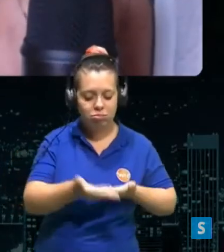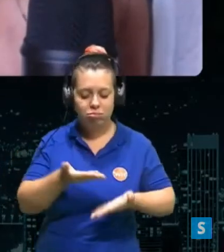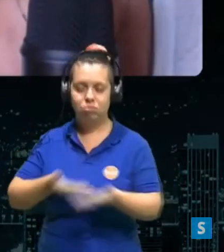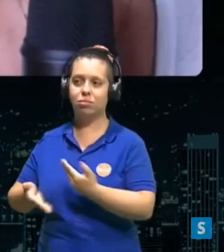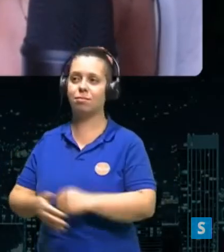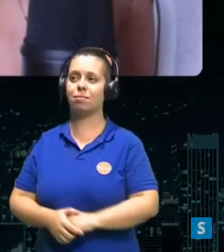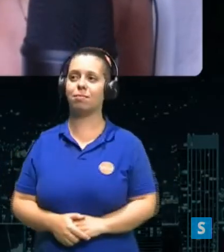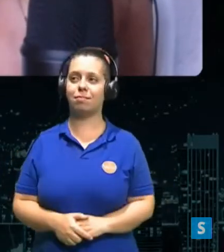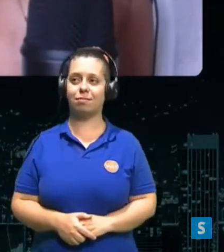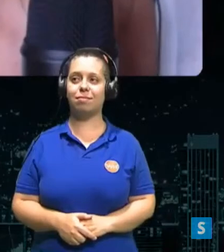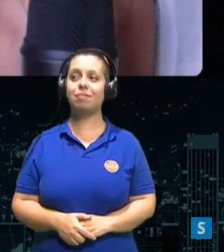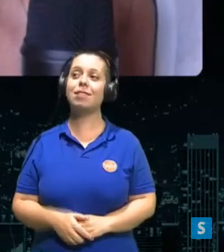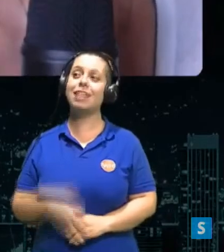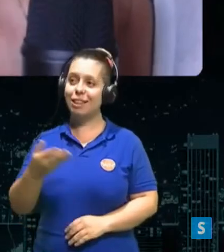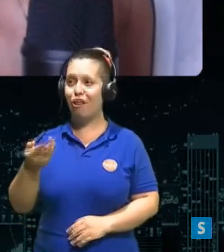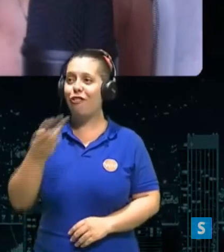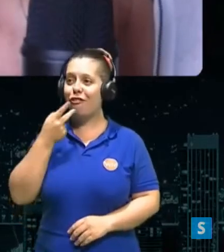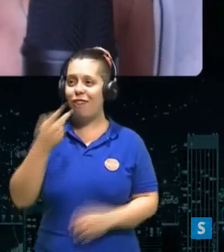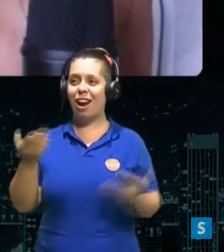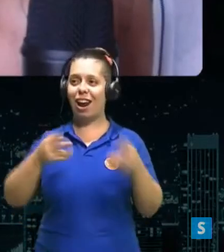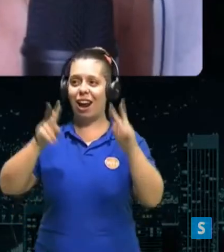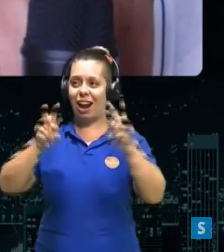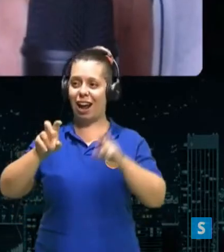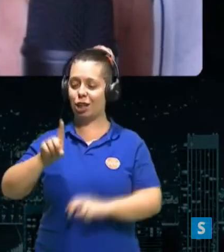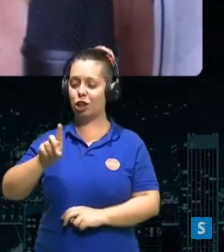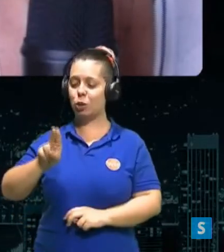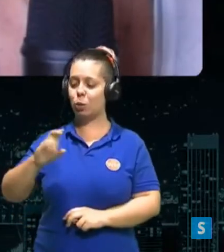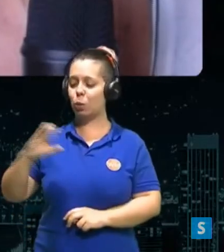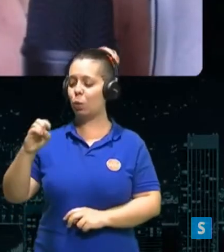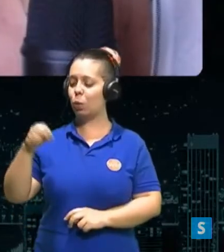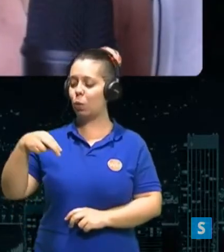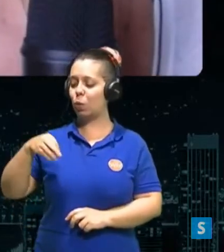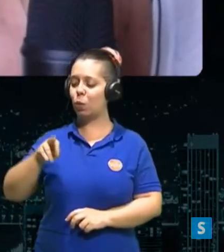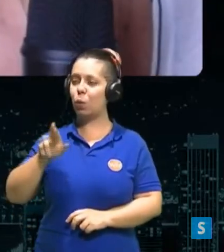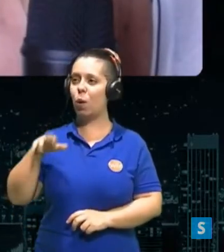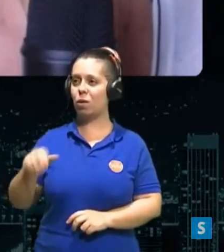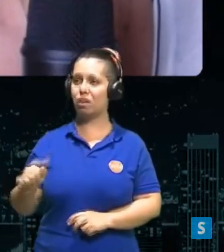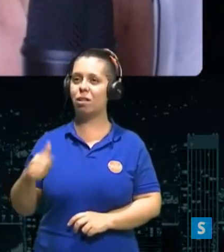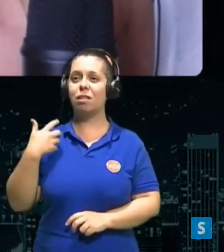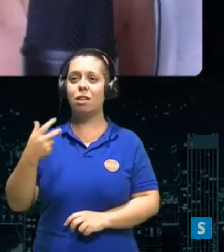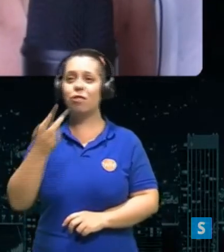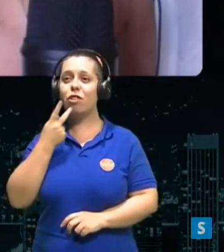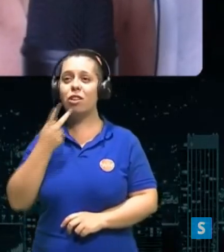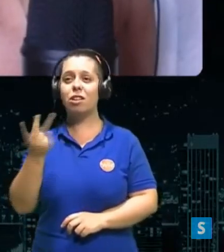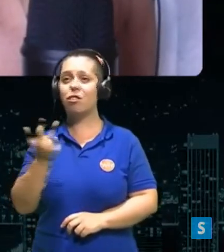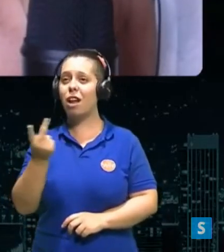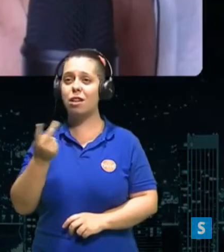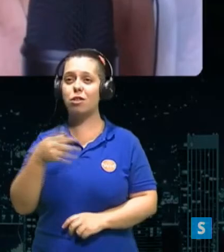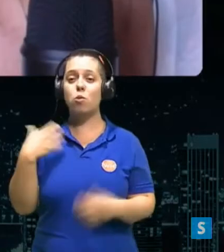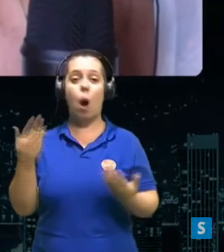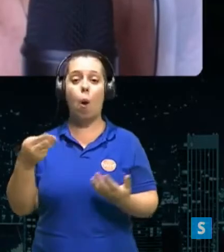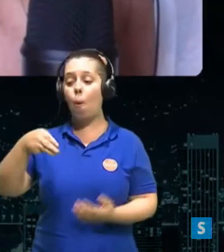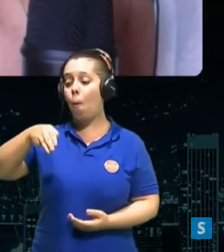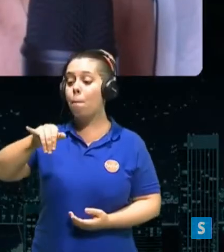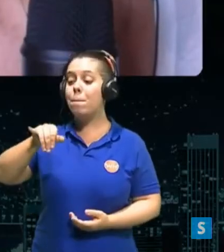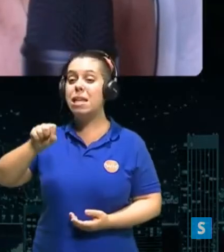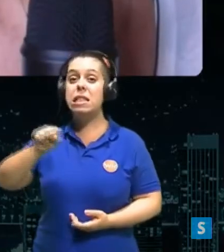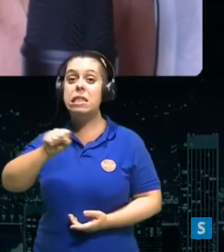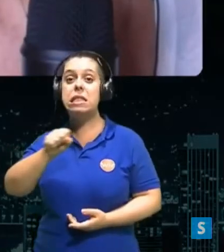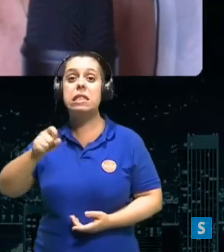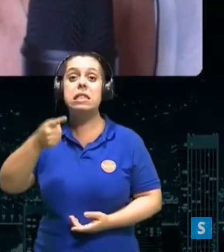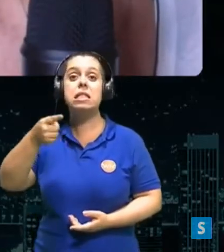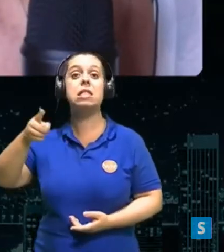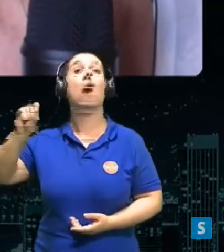vamos falar da do contra Então queria que vocês dois nos falassem sobre a missão que vocês têm